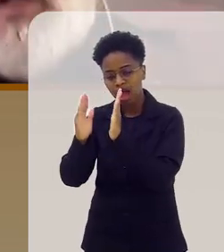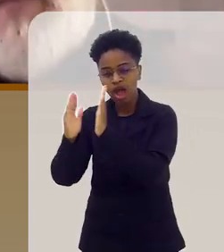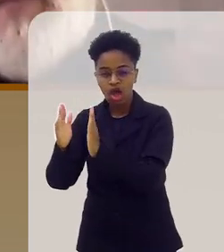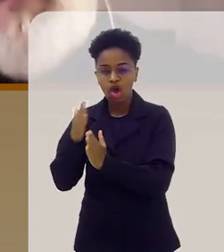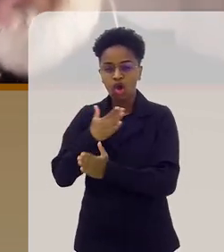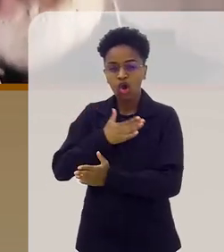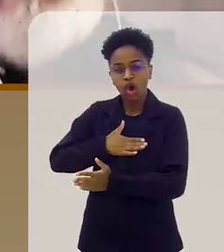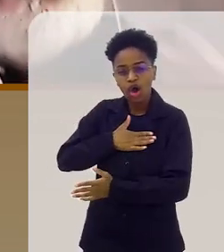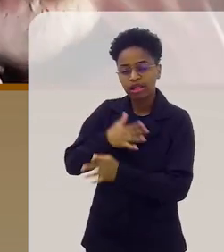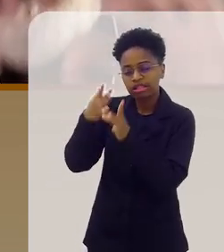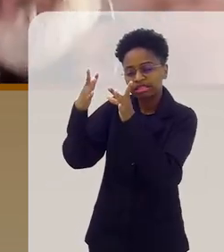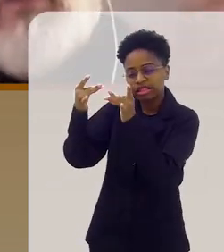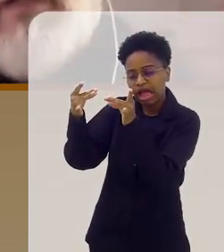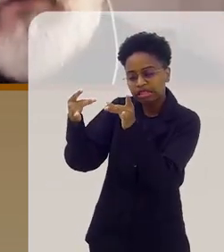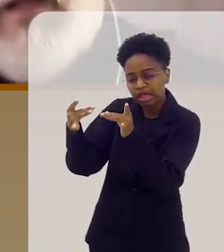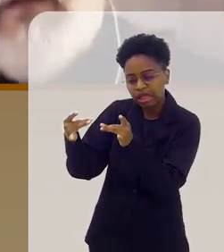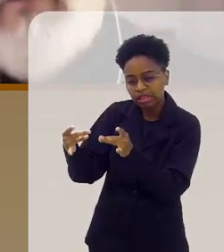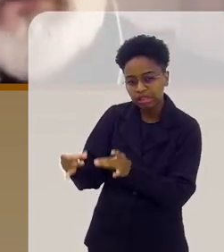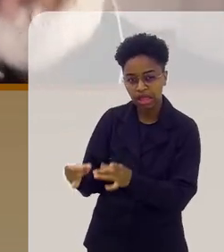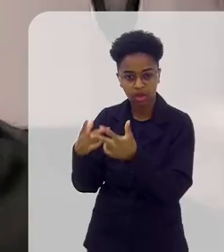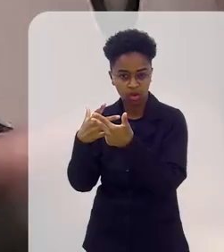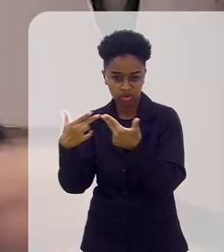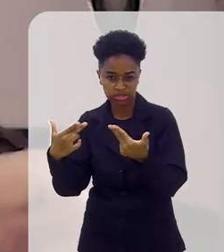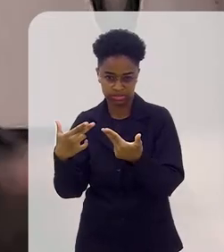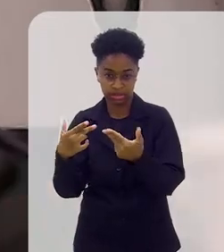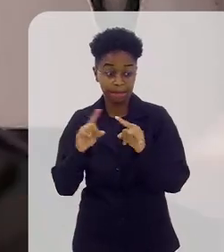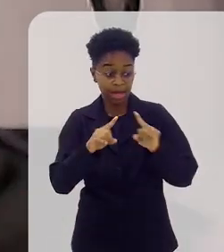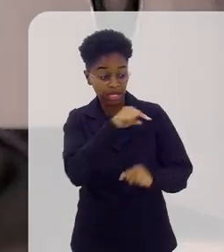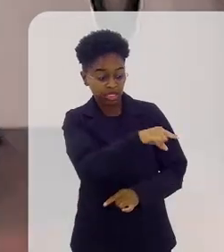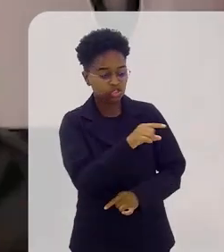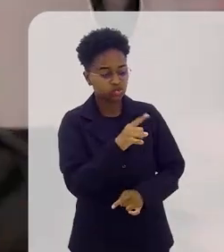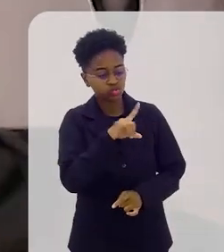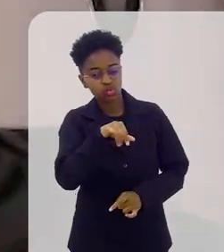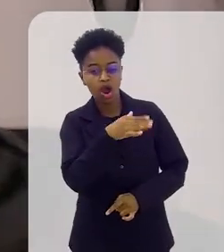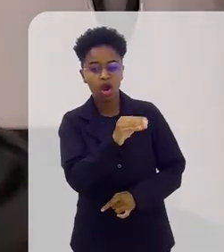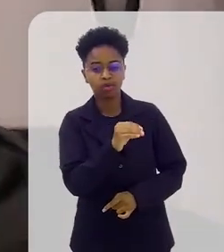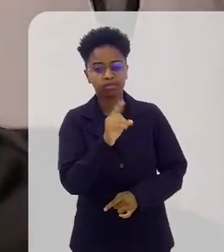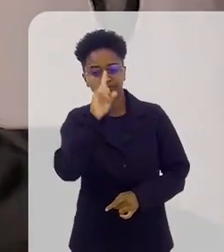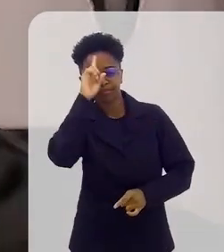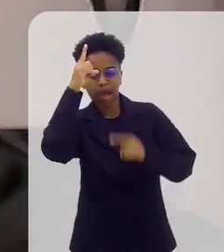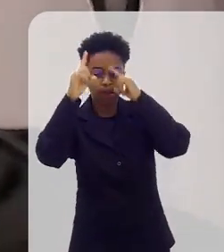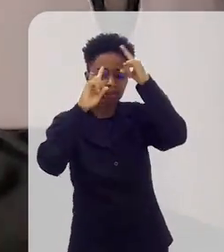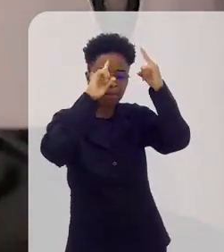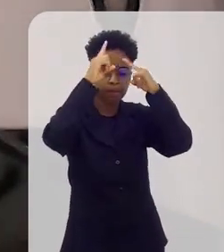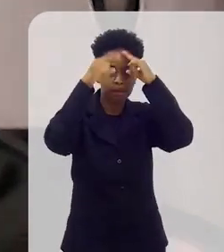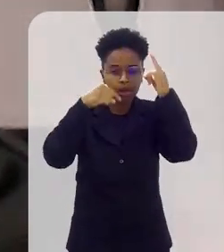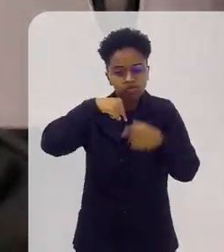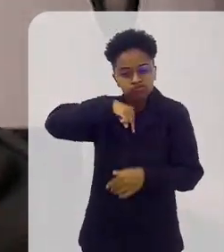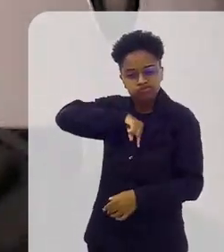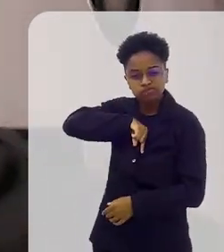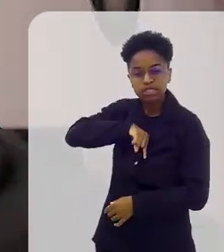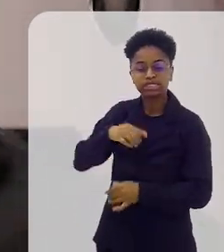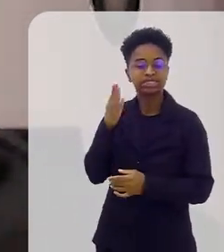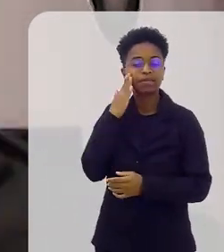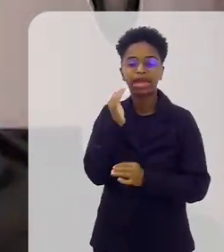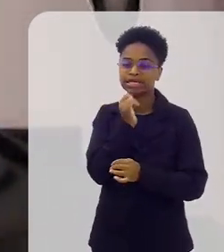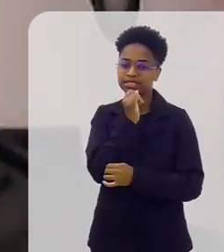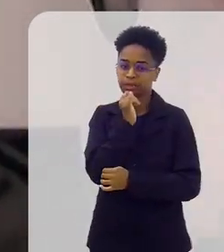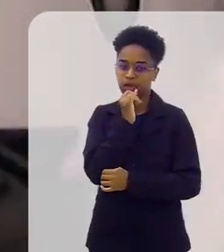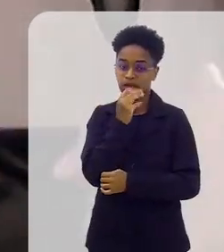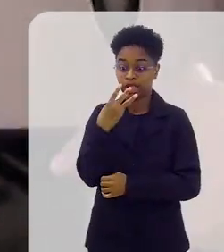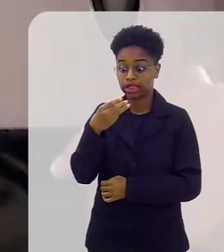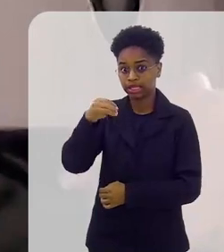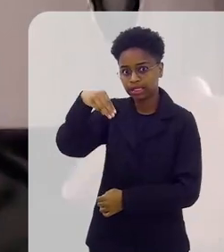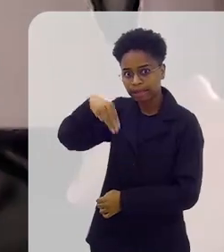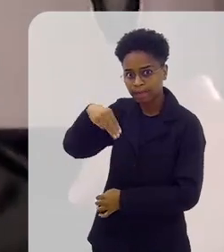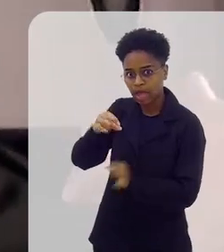do bom acabamento, de colocar o galão retinho, coisa e tal. E o João já era mais intuitivo. O João sabia que a